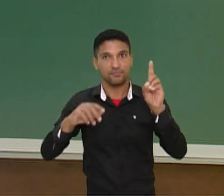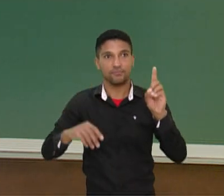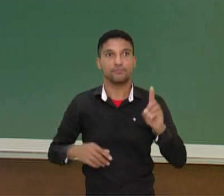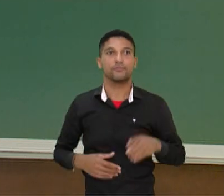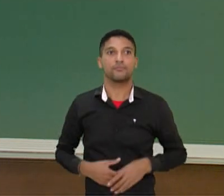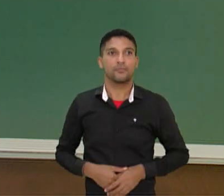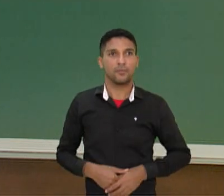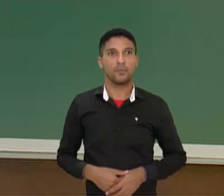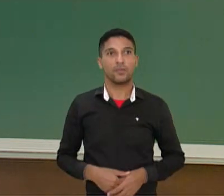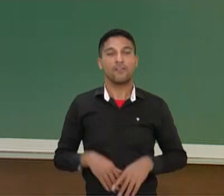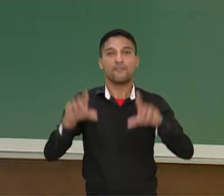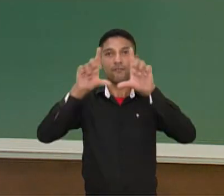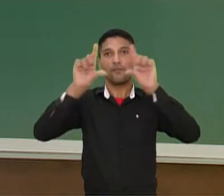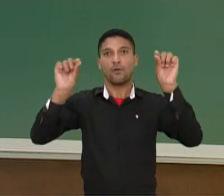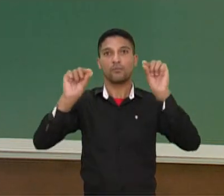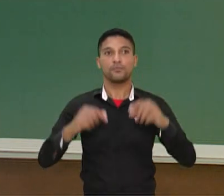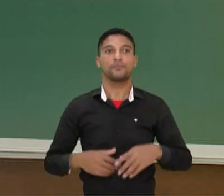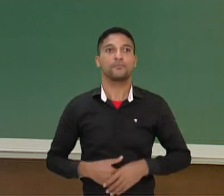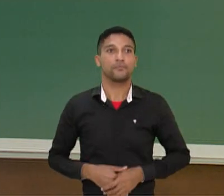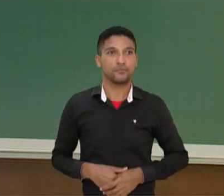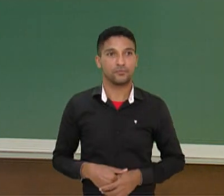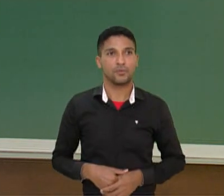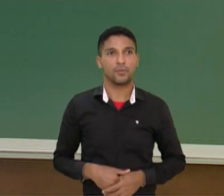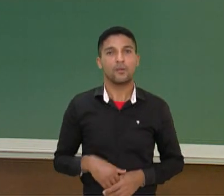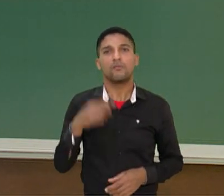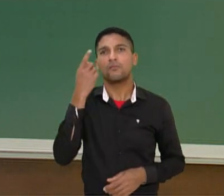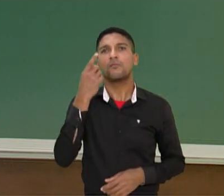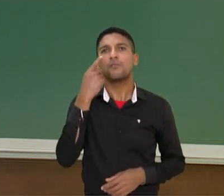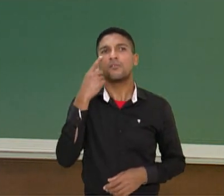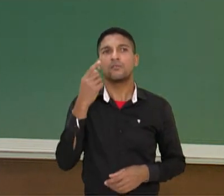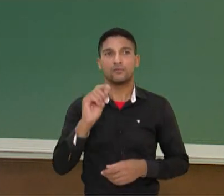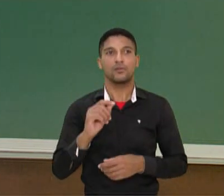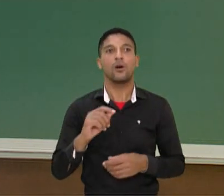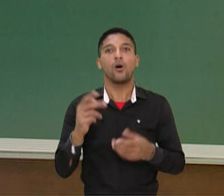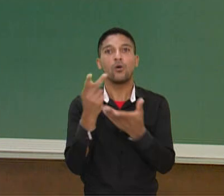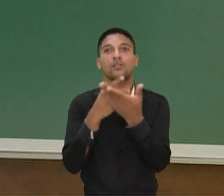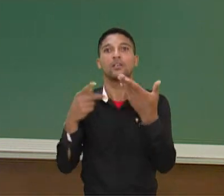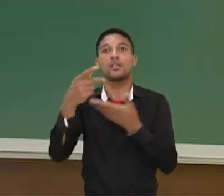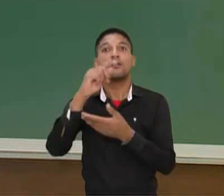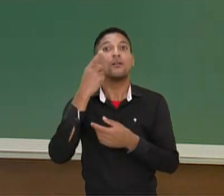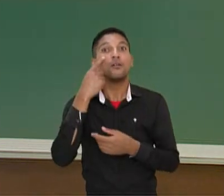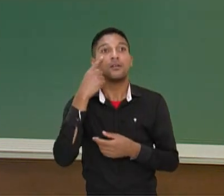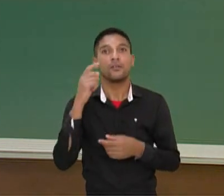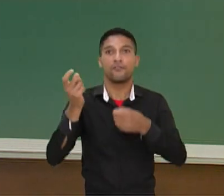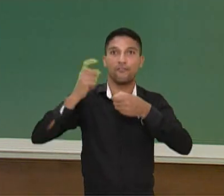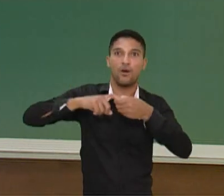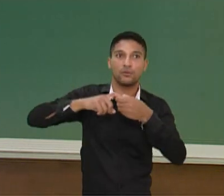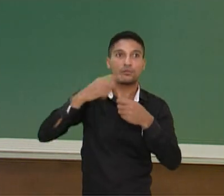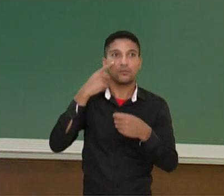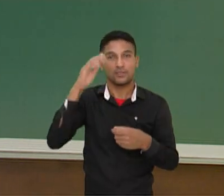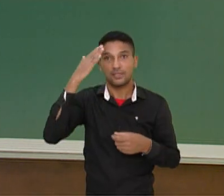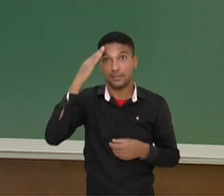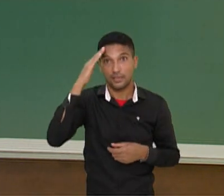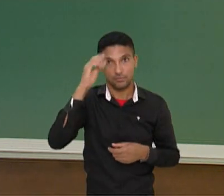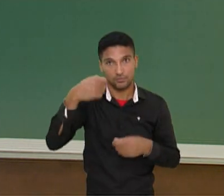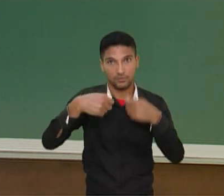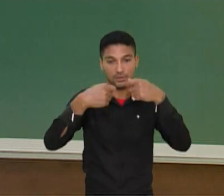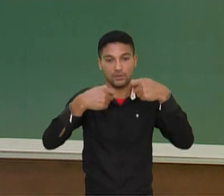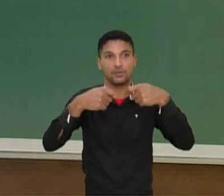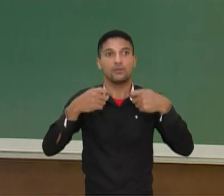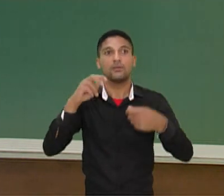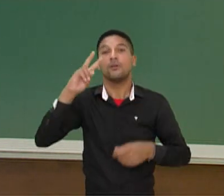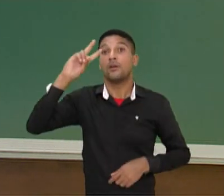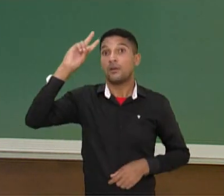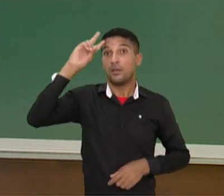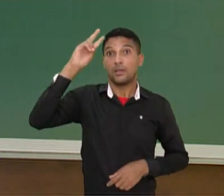eu falei para a gente entender isso? Então, vamos voltar um pouquinho aqui nesse desenho, ó, para a gente poder entender. Lembra que eu falei que do